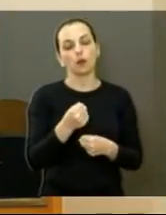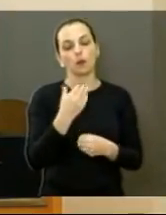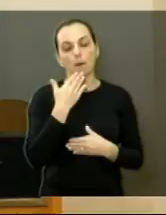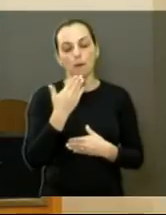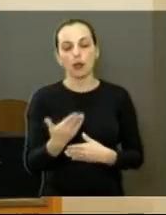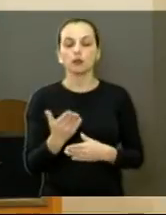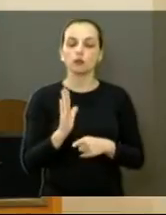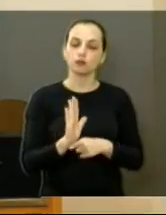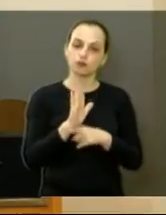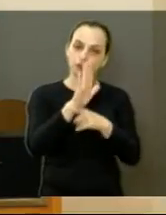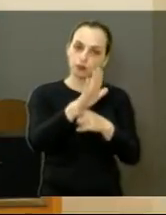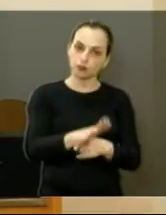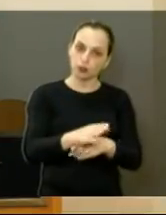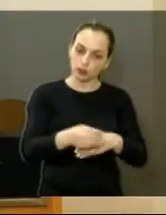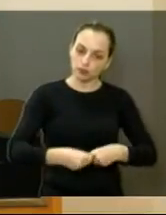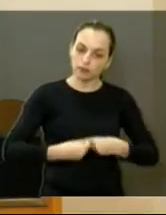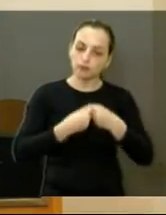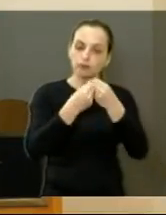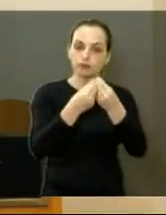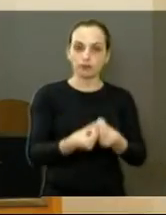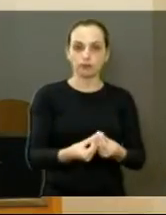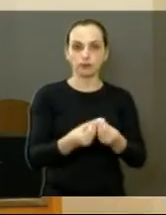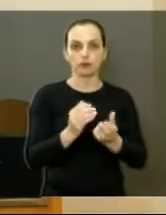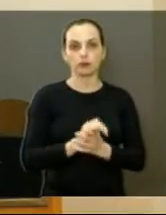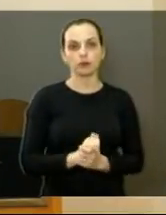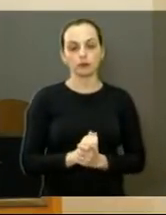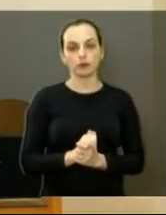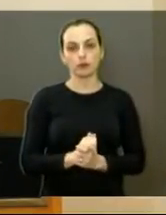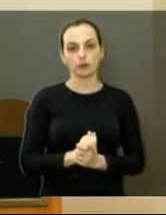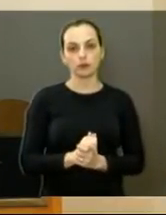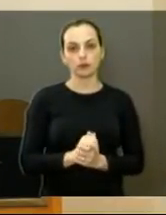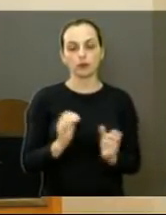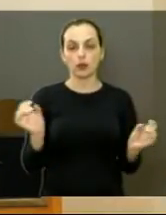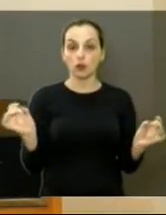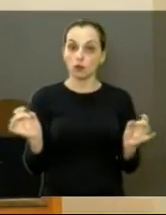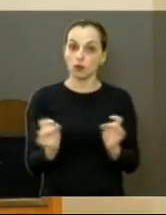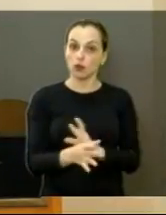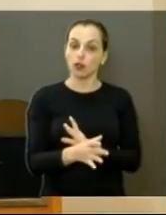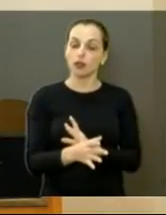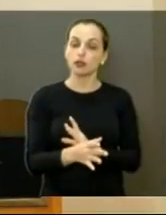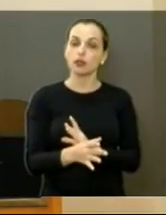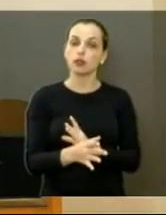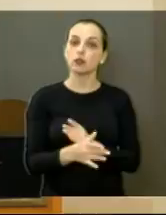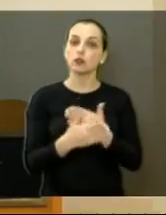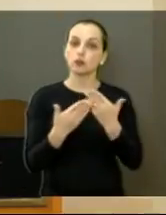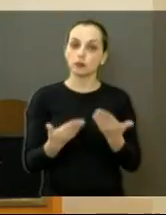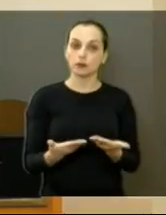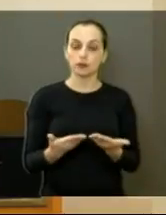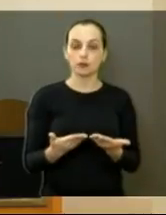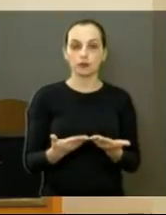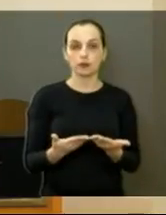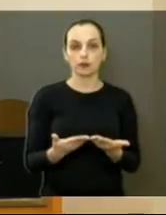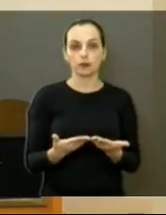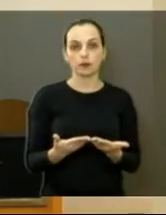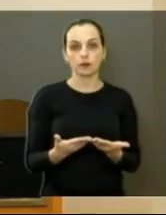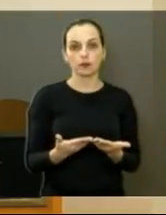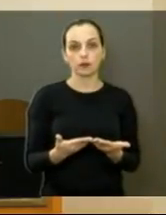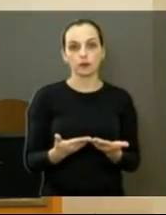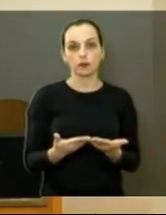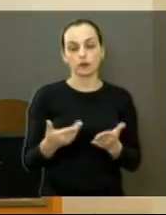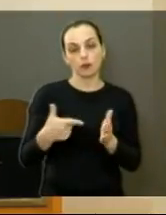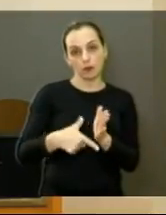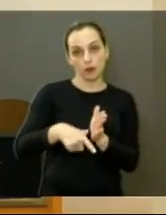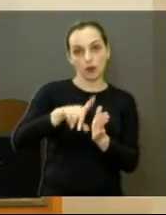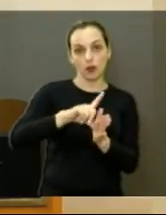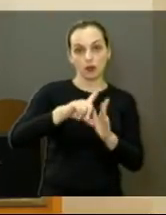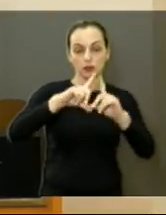com mais essa campanha. Já finalizando a minha fala... O senhor tem direito. Antes da minha